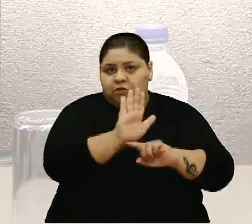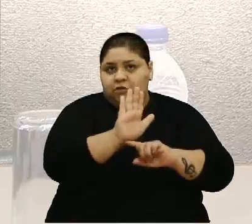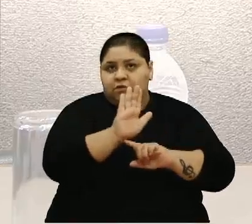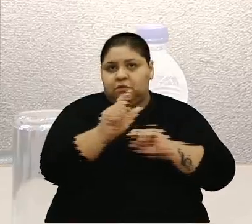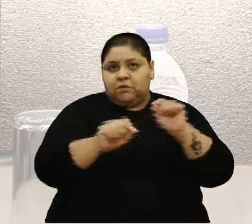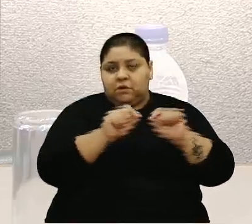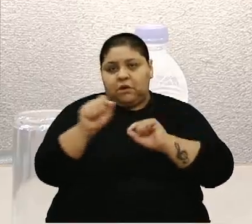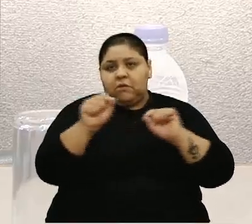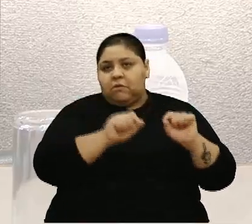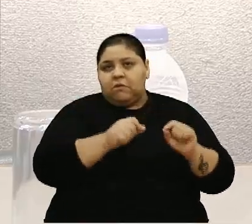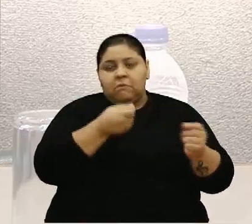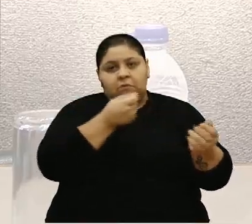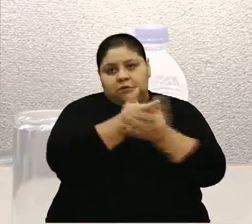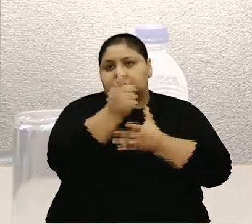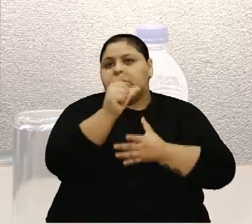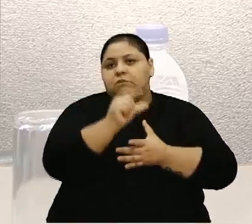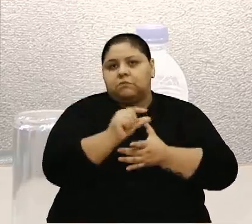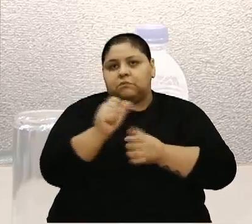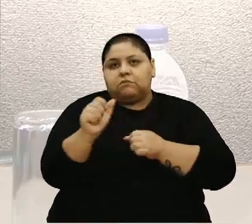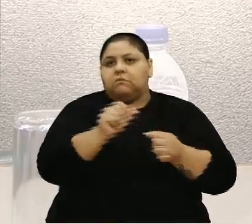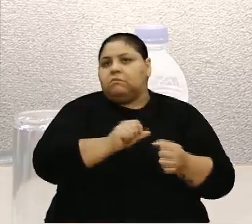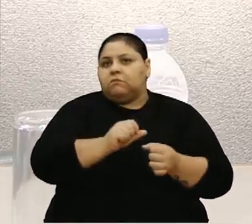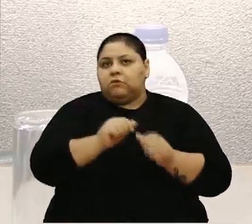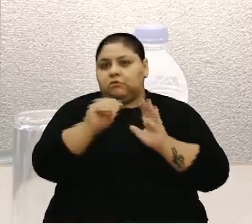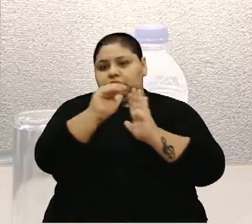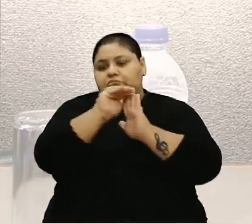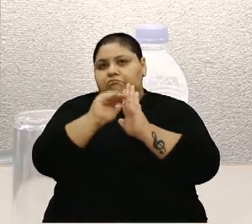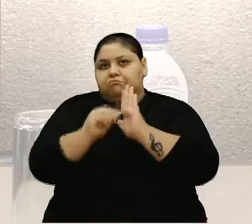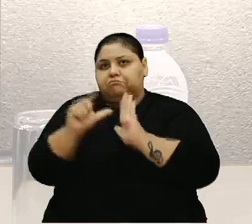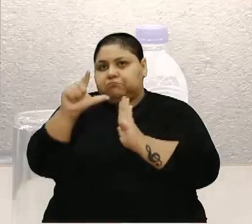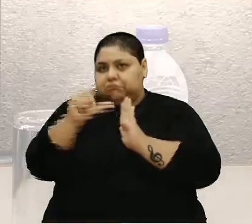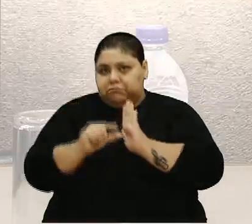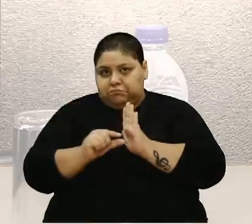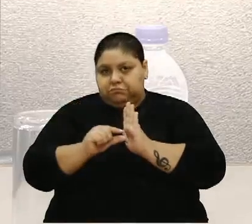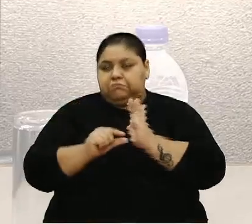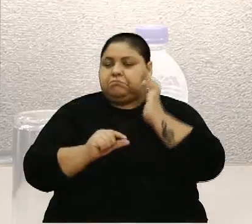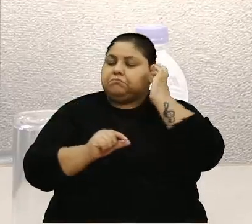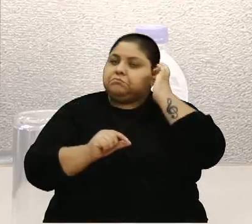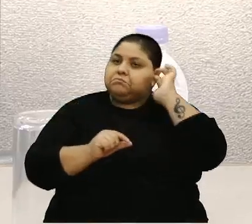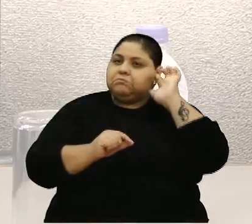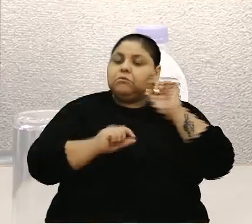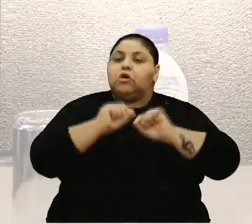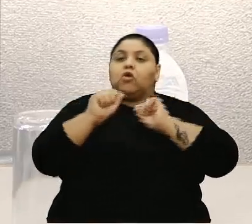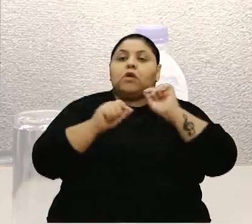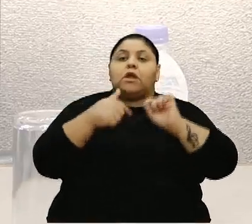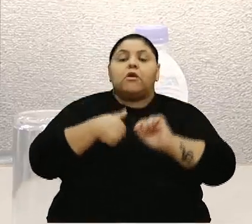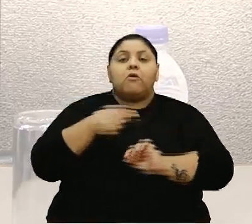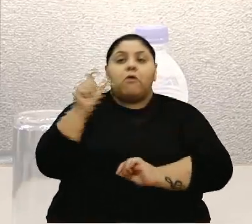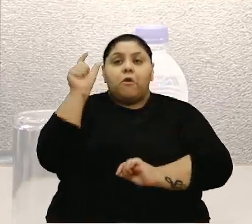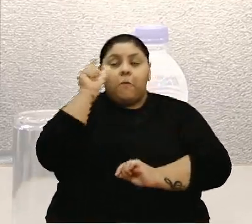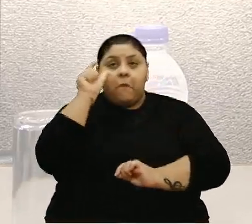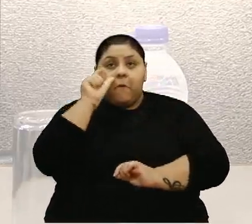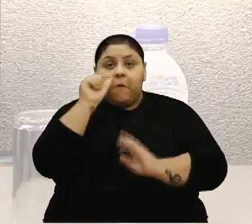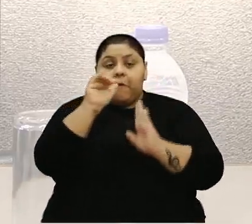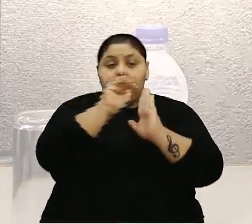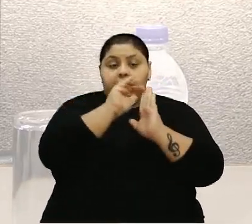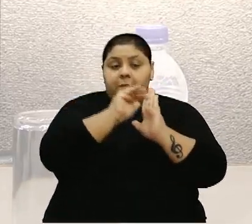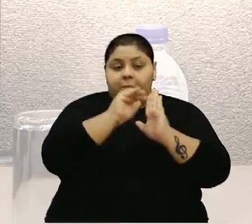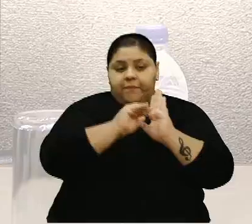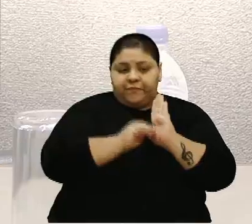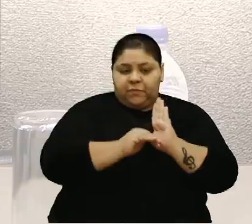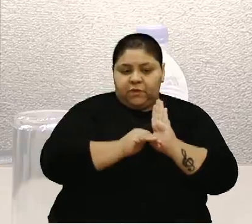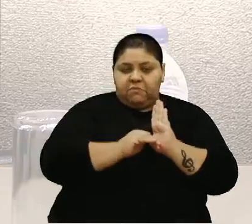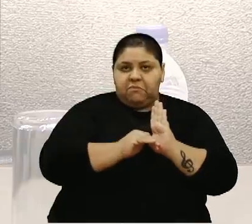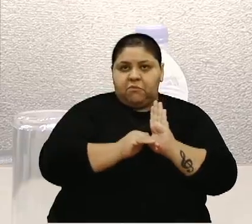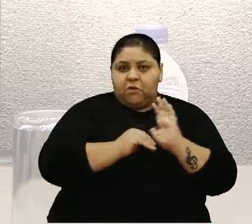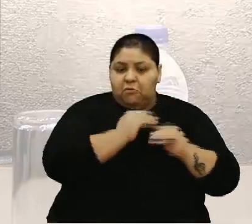possa pagar um pouquinho, possa ter esse plano que diminuiria um monte as filas. O que eu vejo? Se esse plano vier a amadurecer